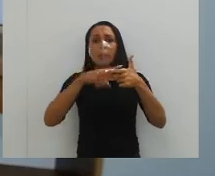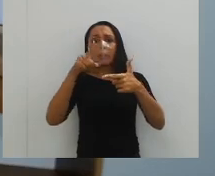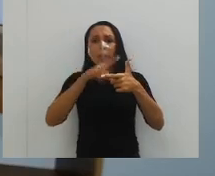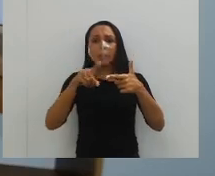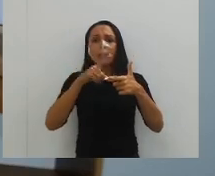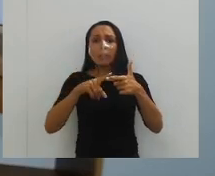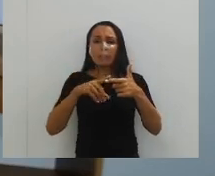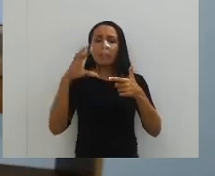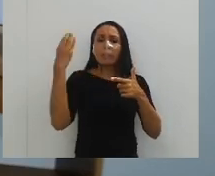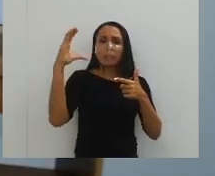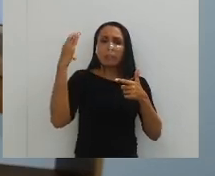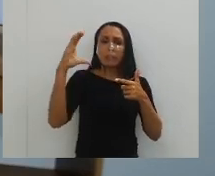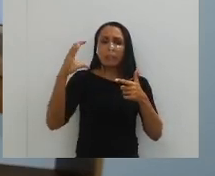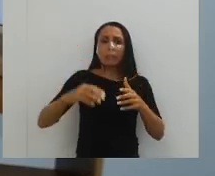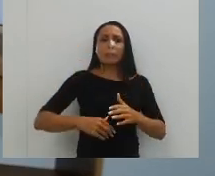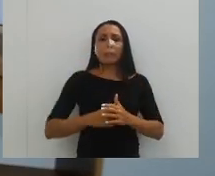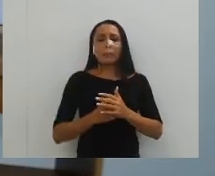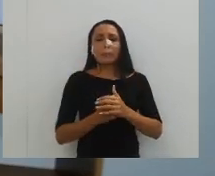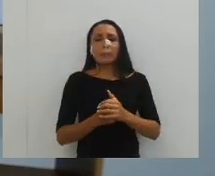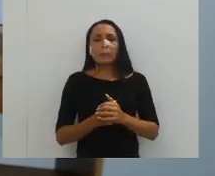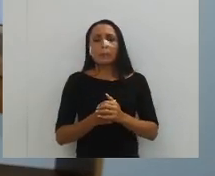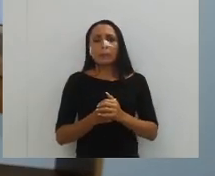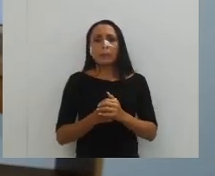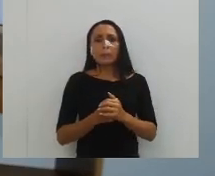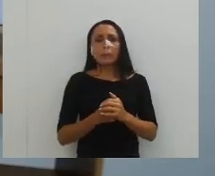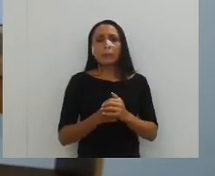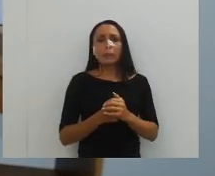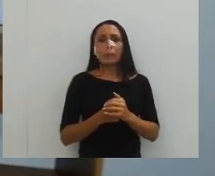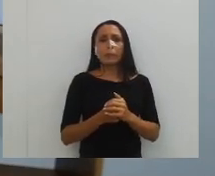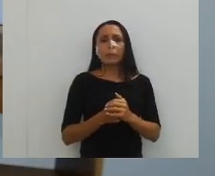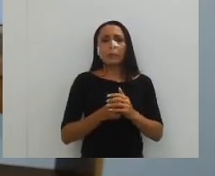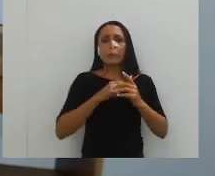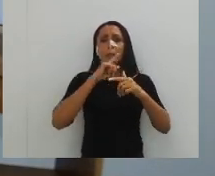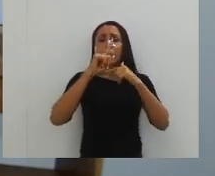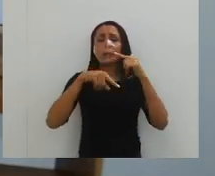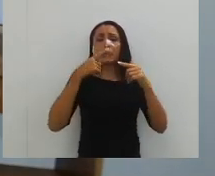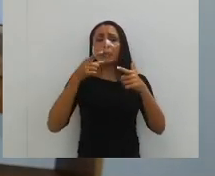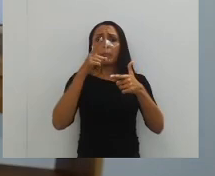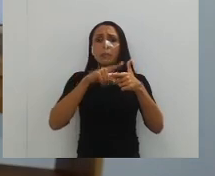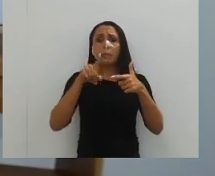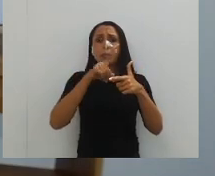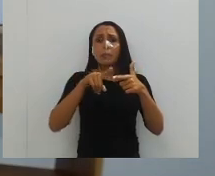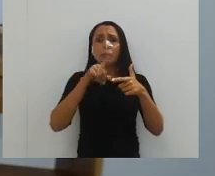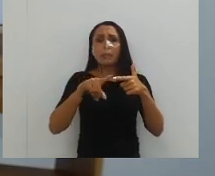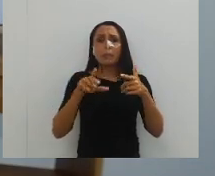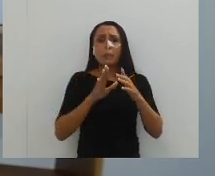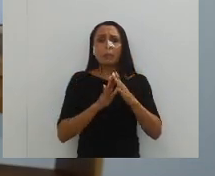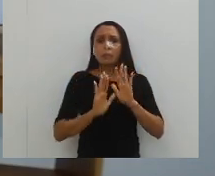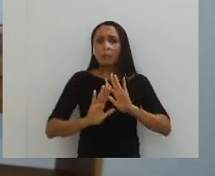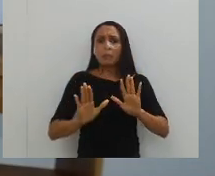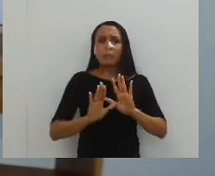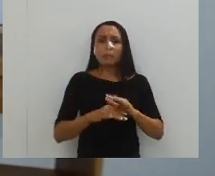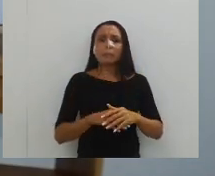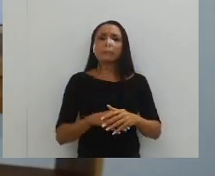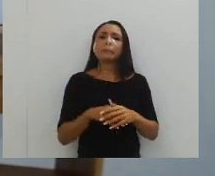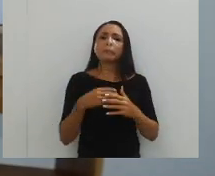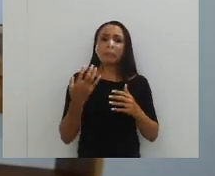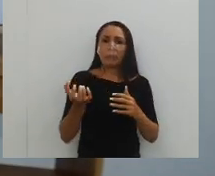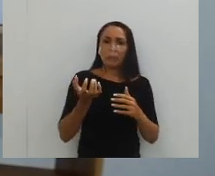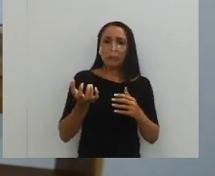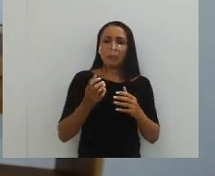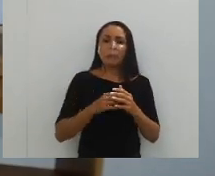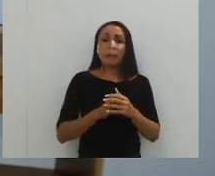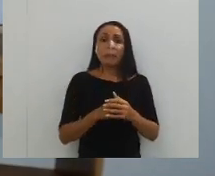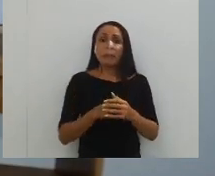nomenclatura científica. Resolveu o problema. Aí você pode dizer assim, tá? E depois desse problema, eu não quis mais fazer nada não, né, Andrei? Quis.